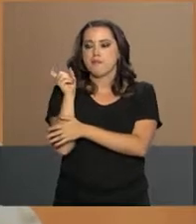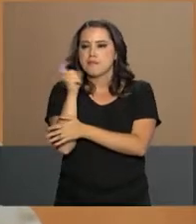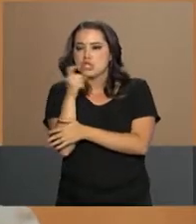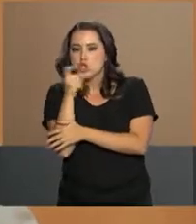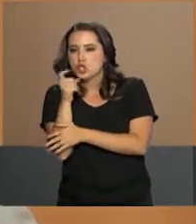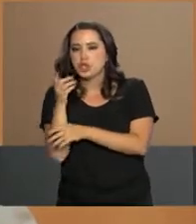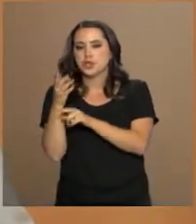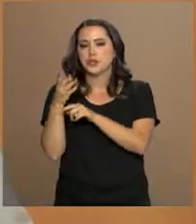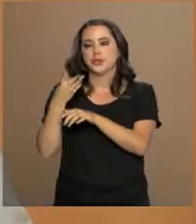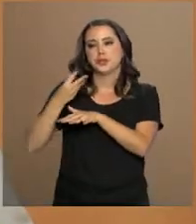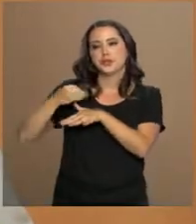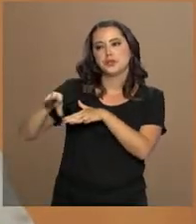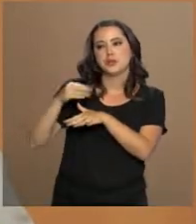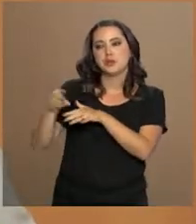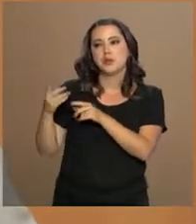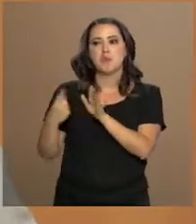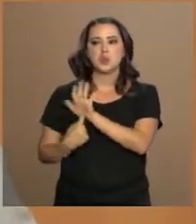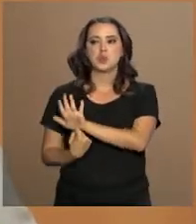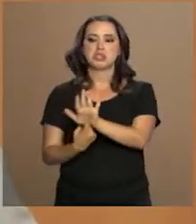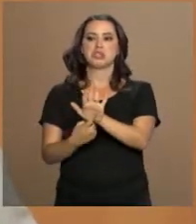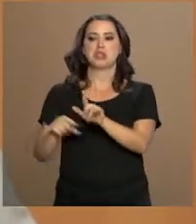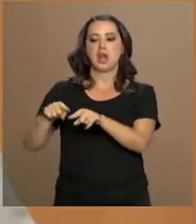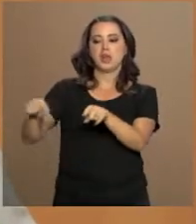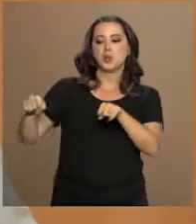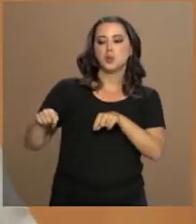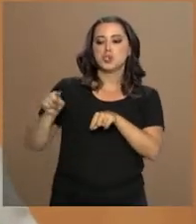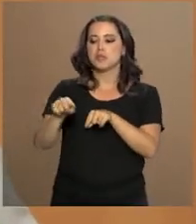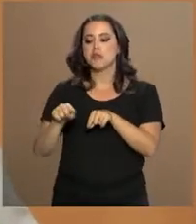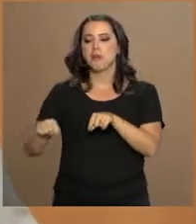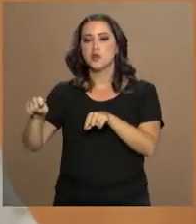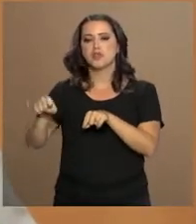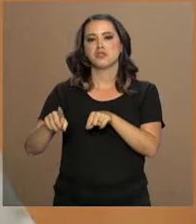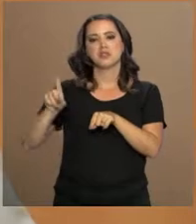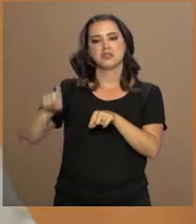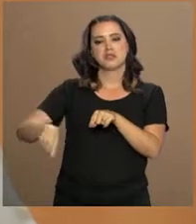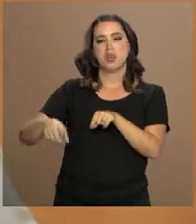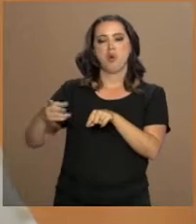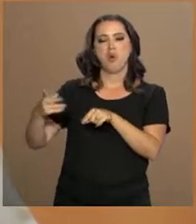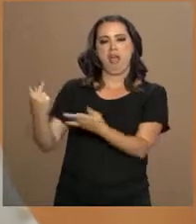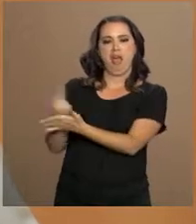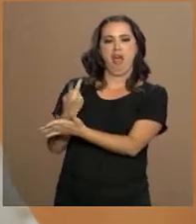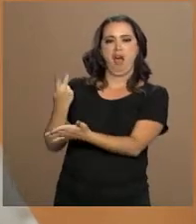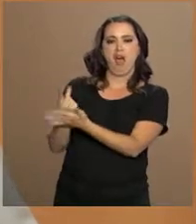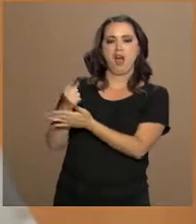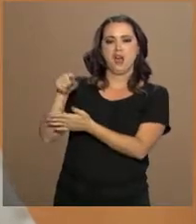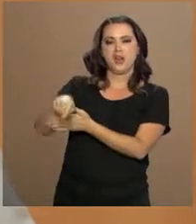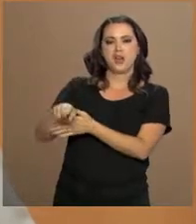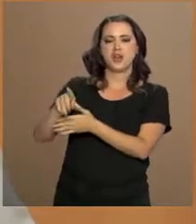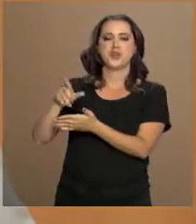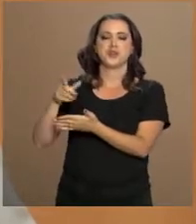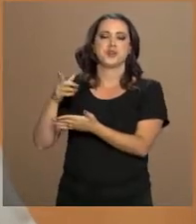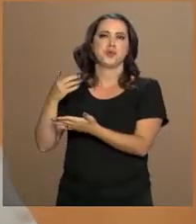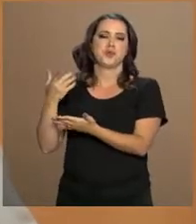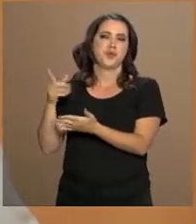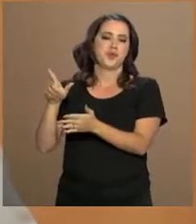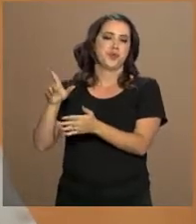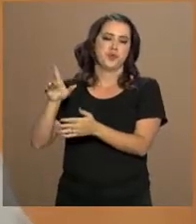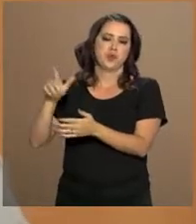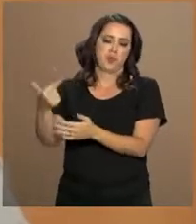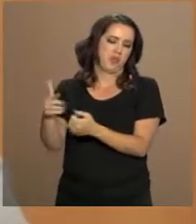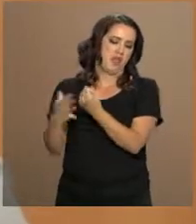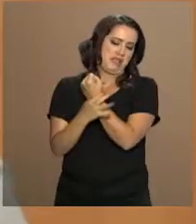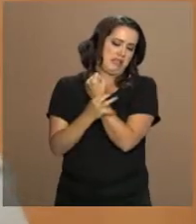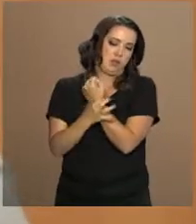a imagem de que o sistema não é rígido, de que o sistema não é seguro.